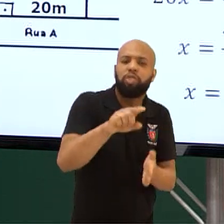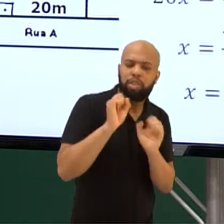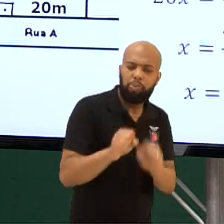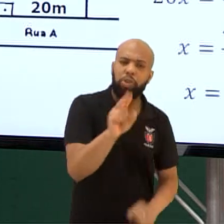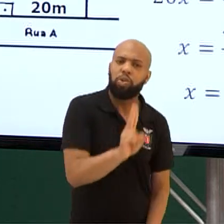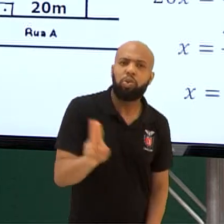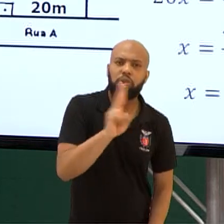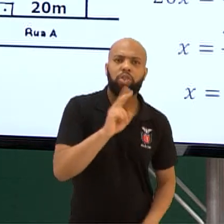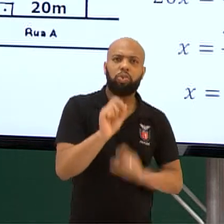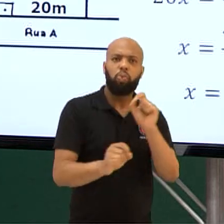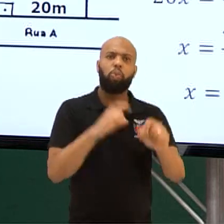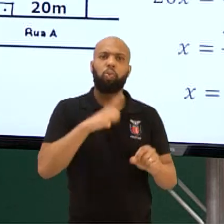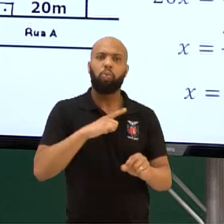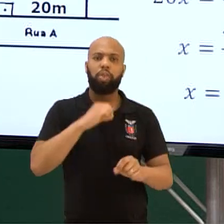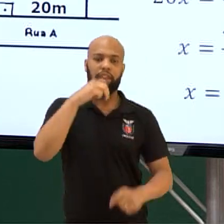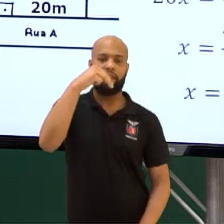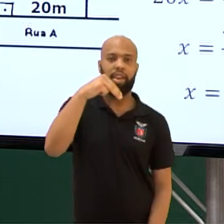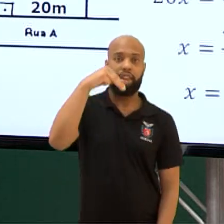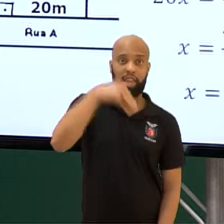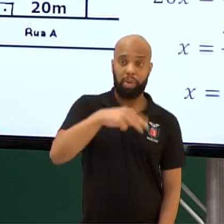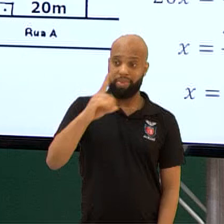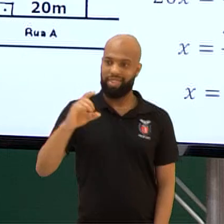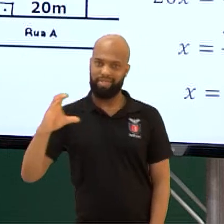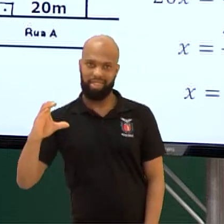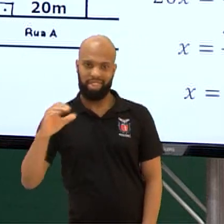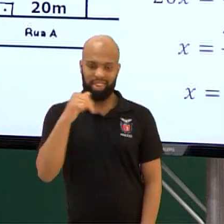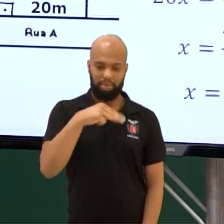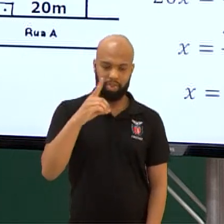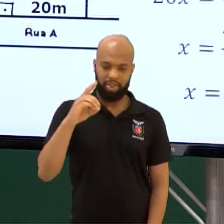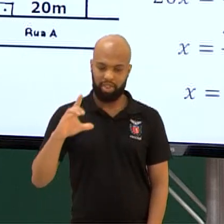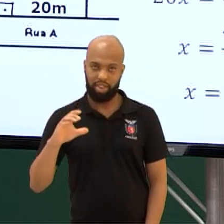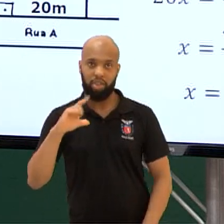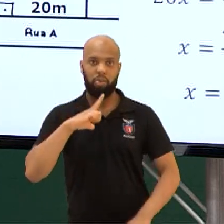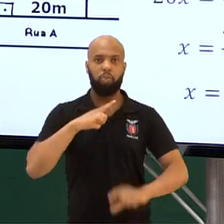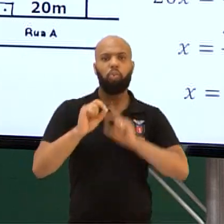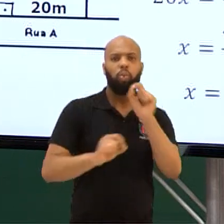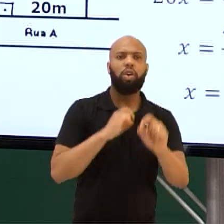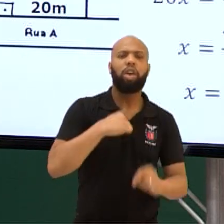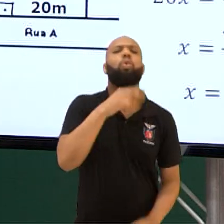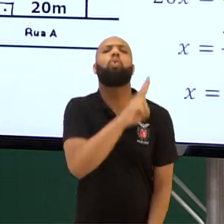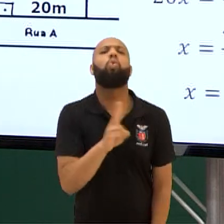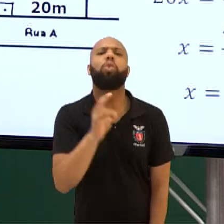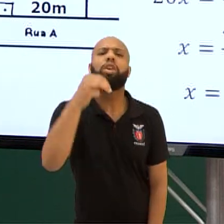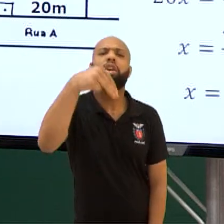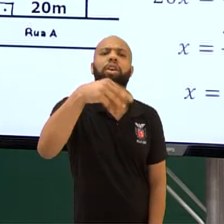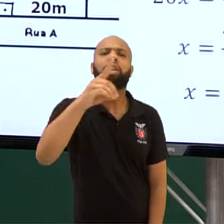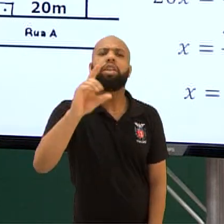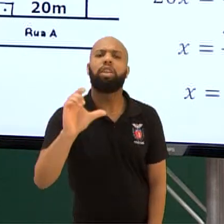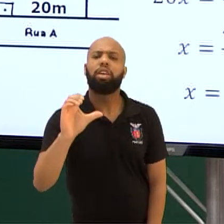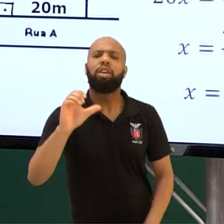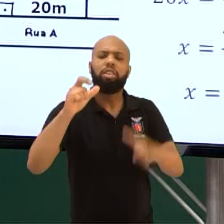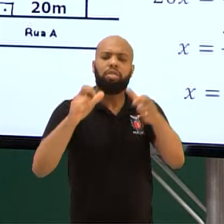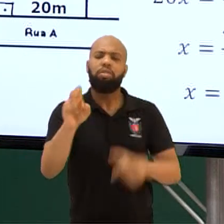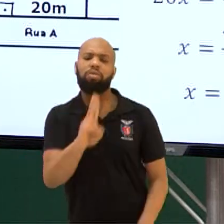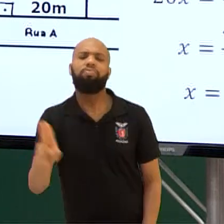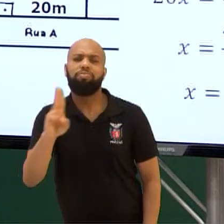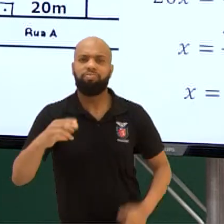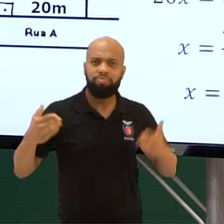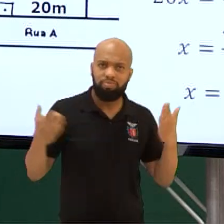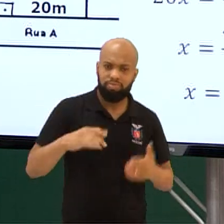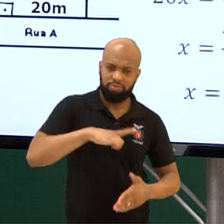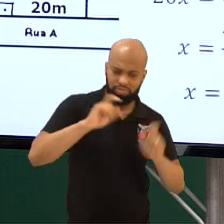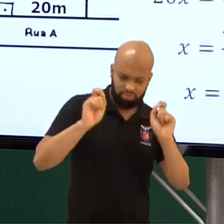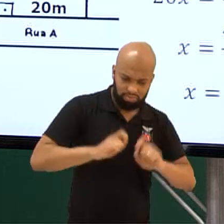a ideia do máximo divisor comum. Muitas pessoas ficam pensando assim, ah, mas por que onde eu uso o máximo divisor comum? Uma das aplicações que nós